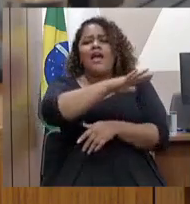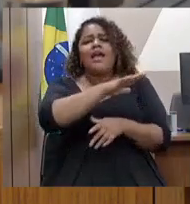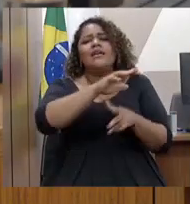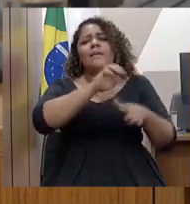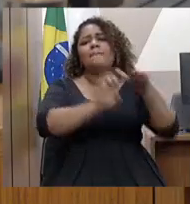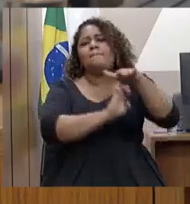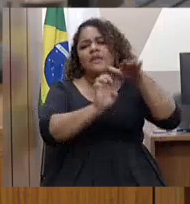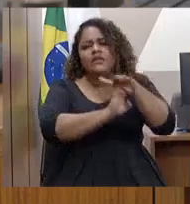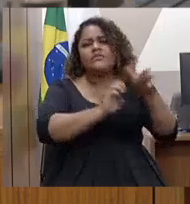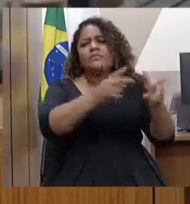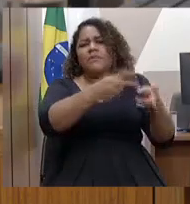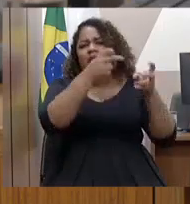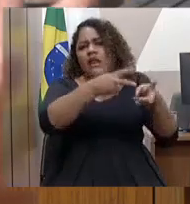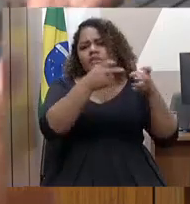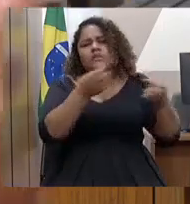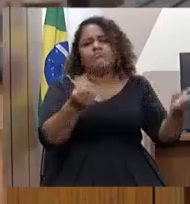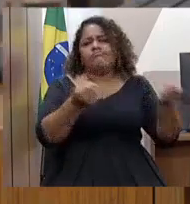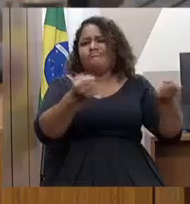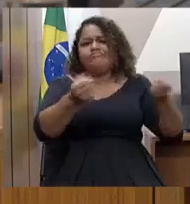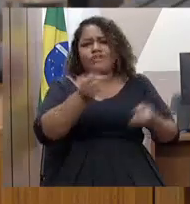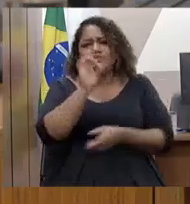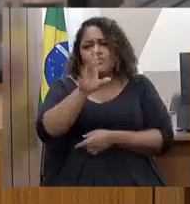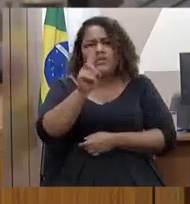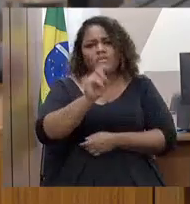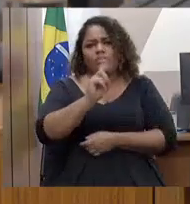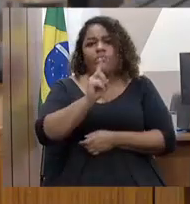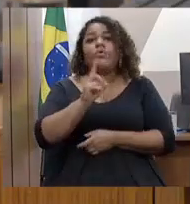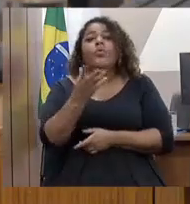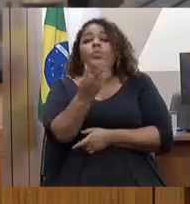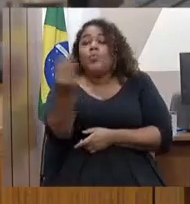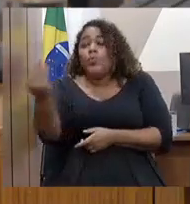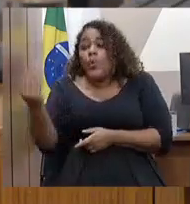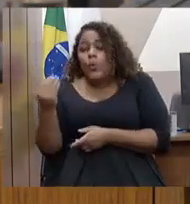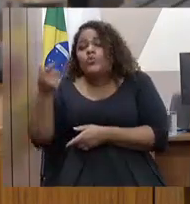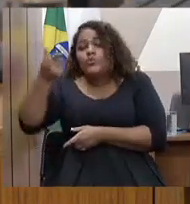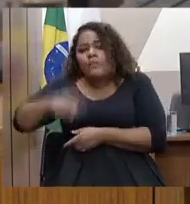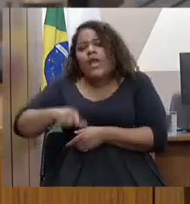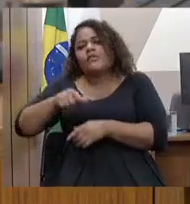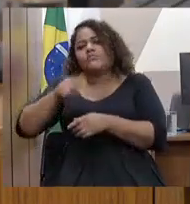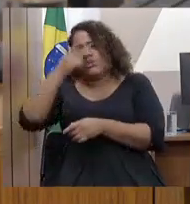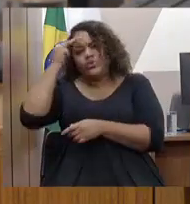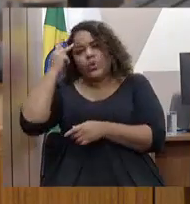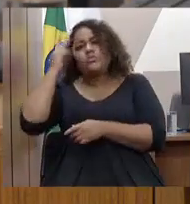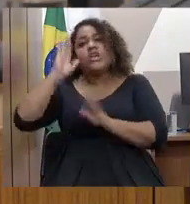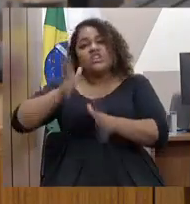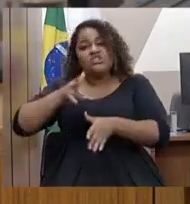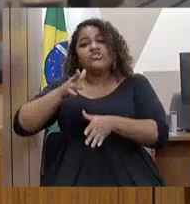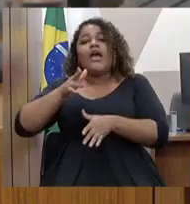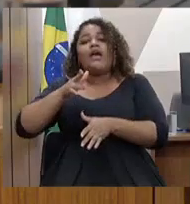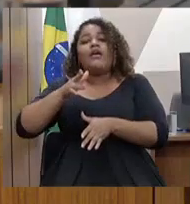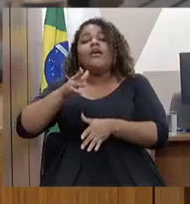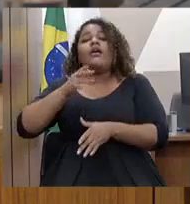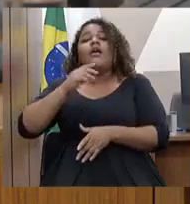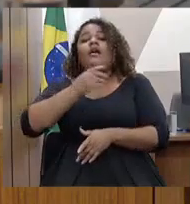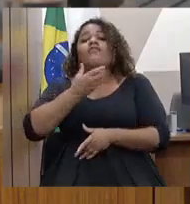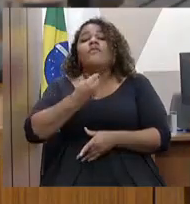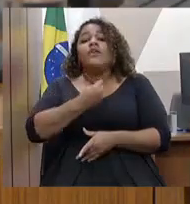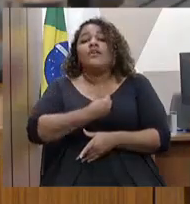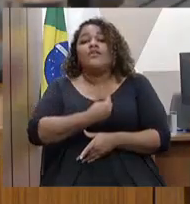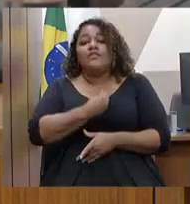vítimas do acidente só suicídio outro dia foi uma matéria mais de 90 pessoas já suicidaram depois de